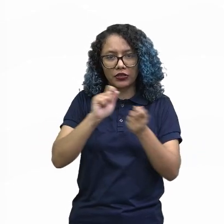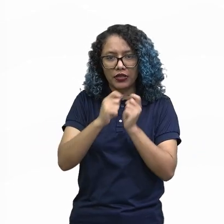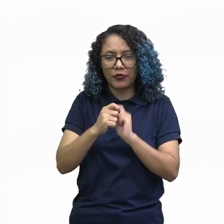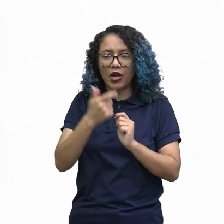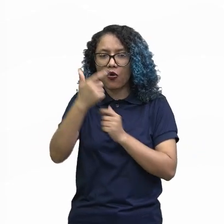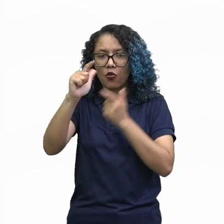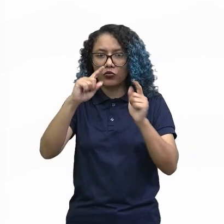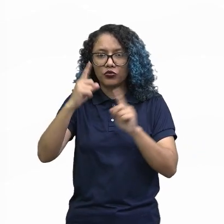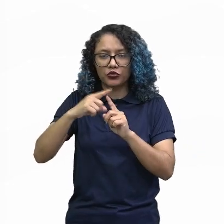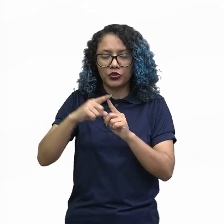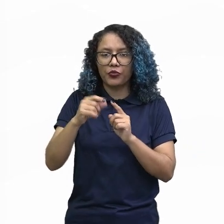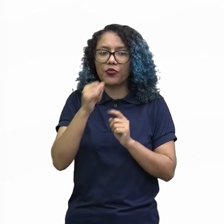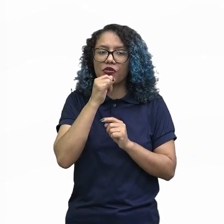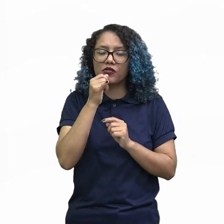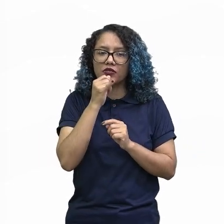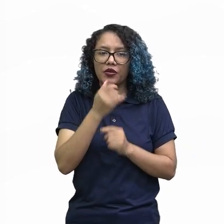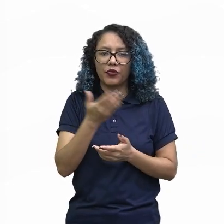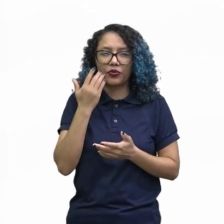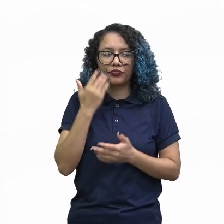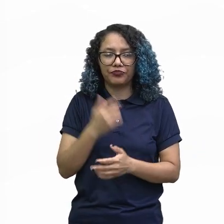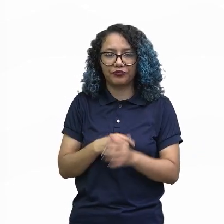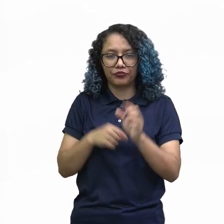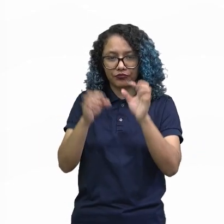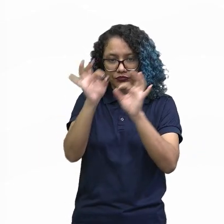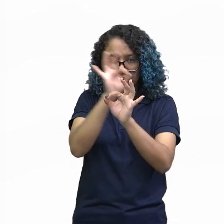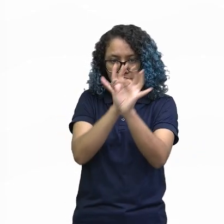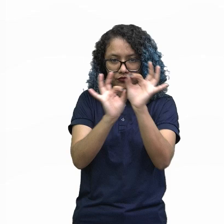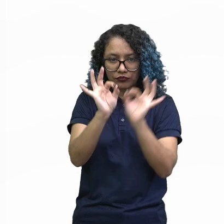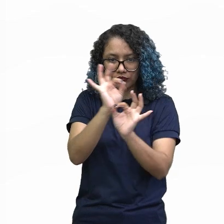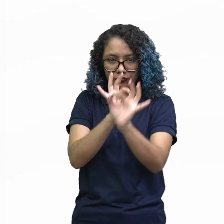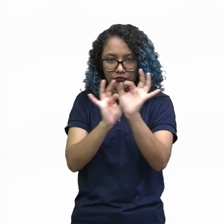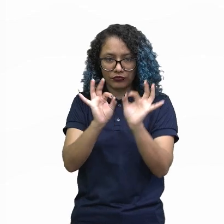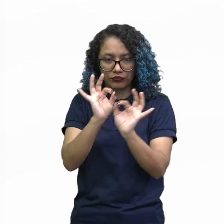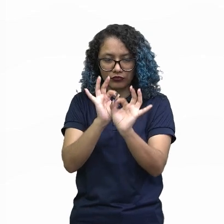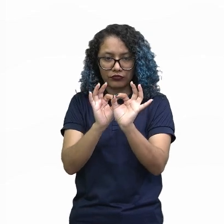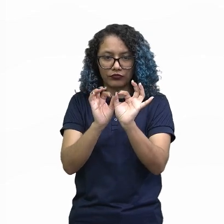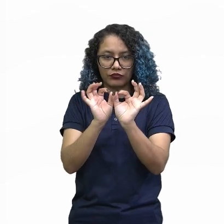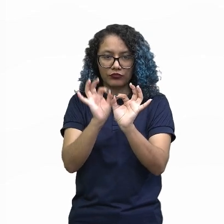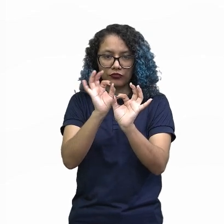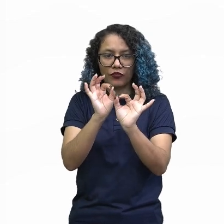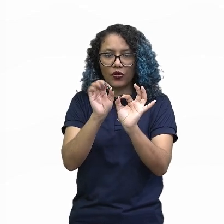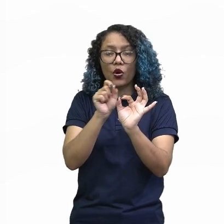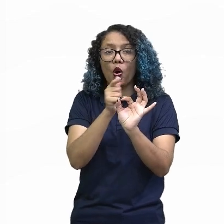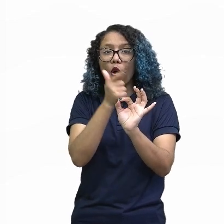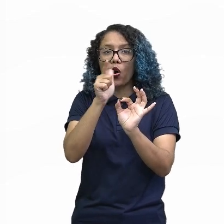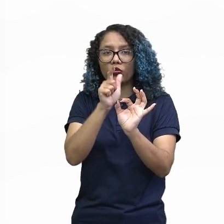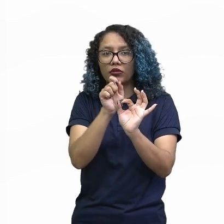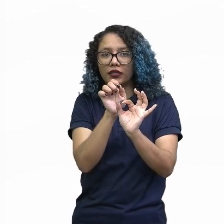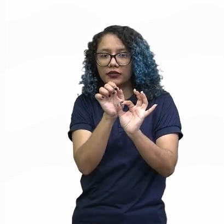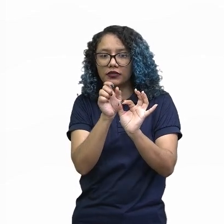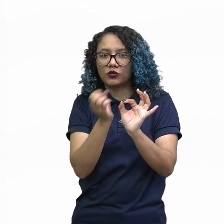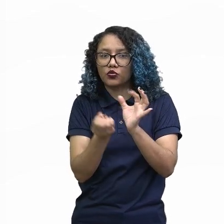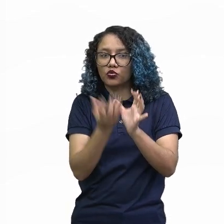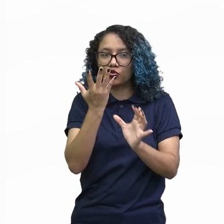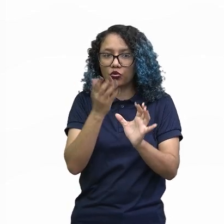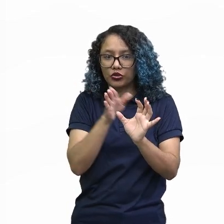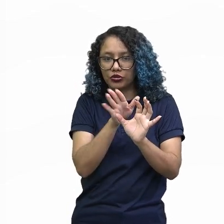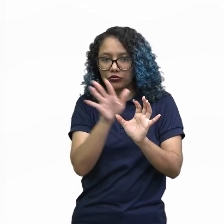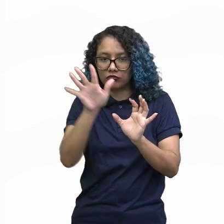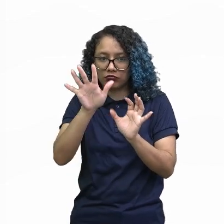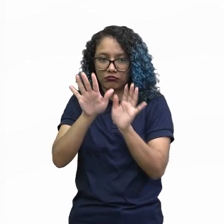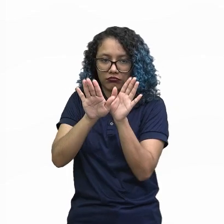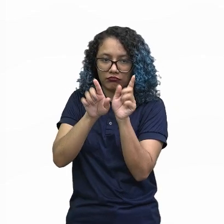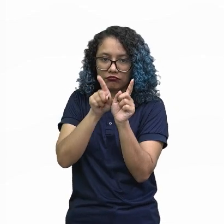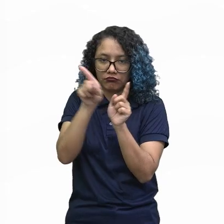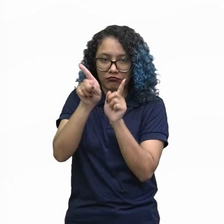você pode observar que dessa célula do centro da imagem estão se originando outras células. Por exemplo, nós vamos ter